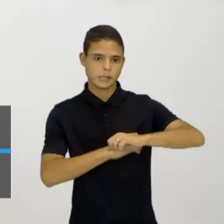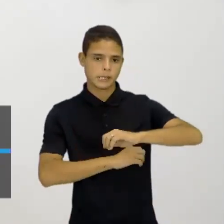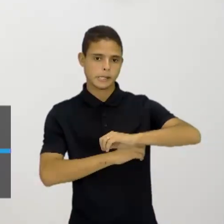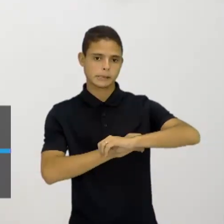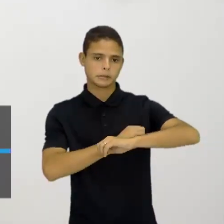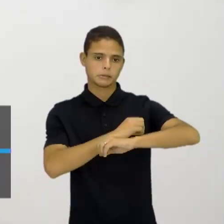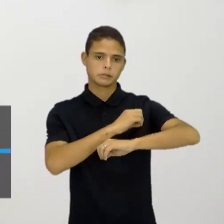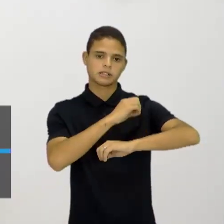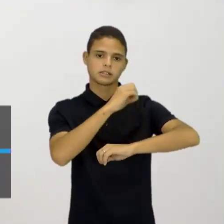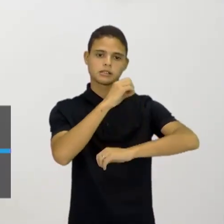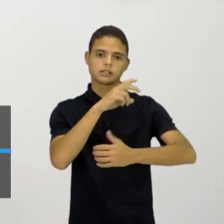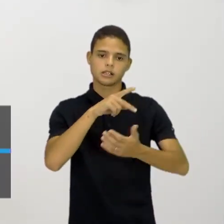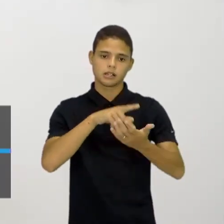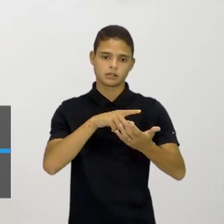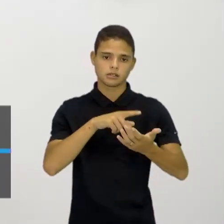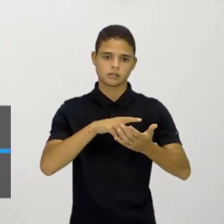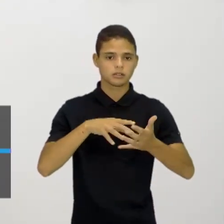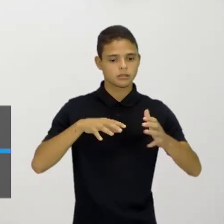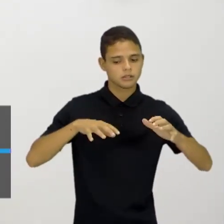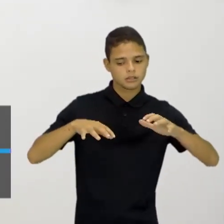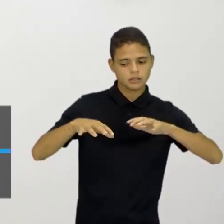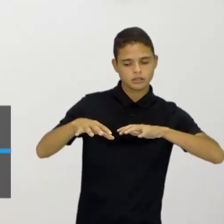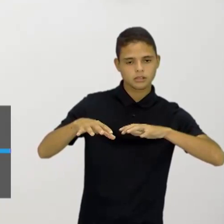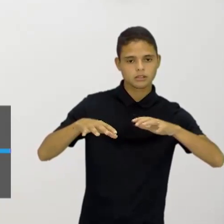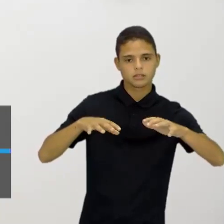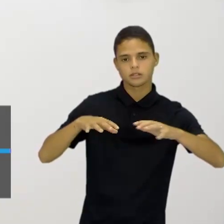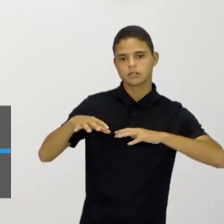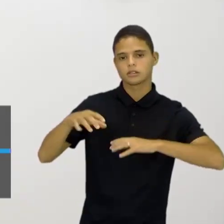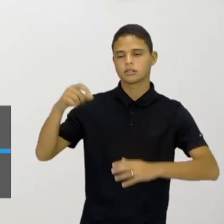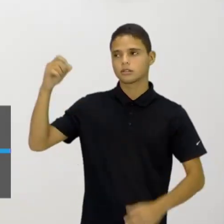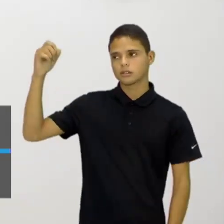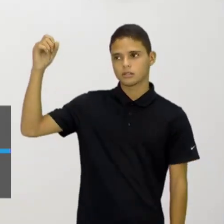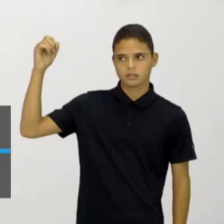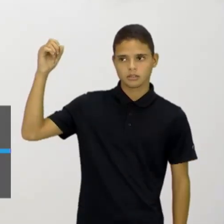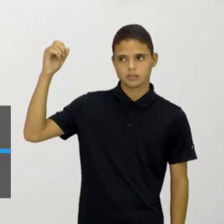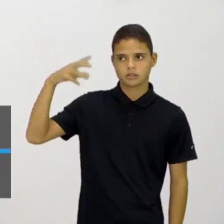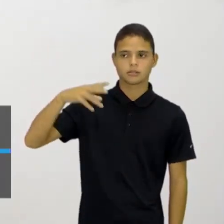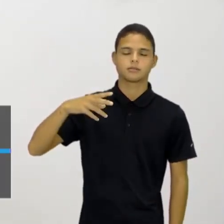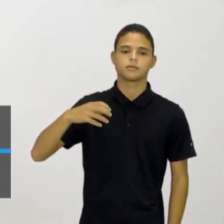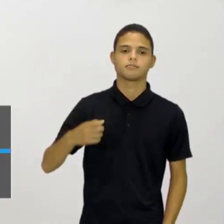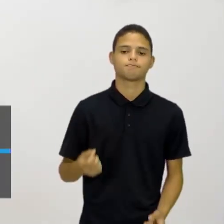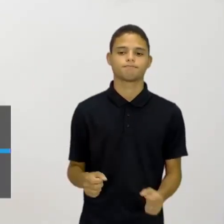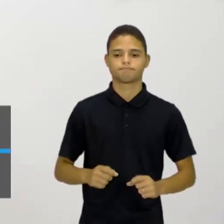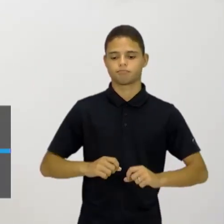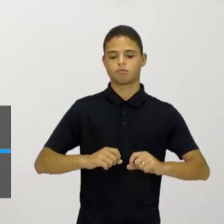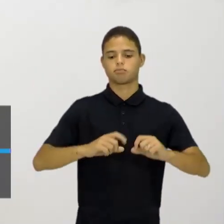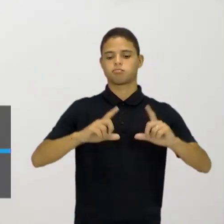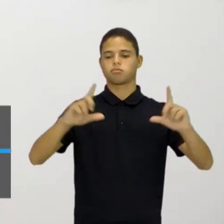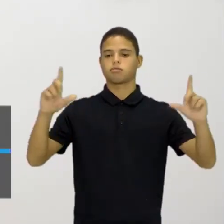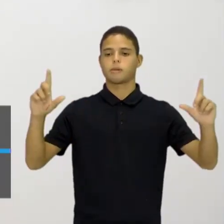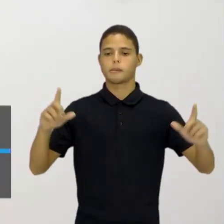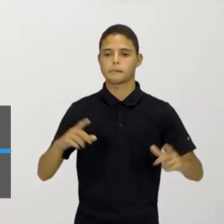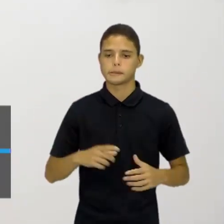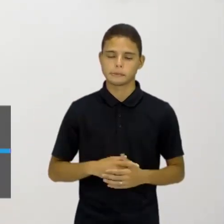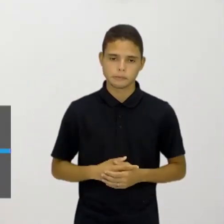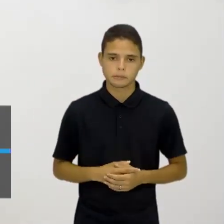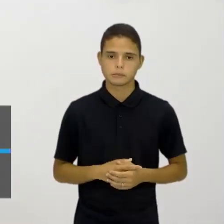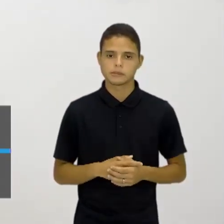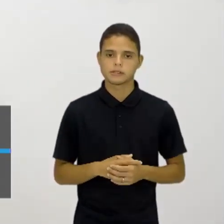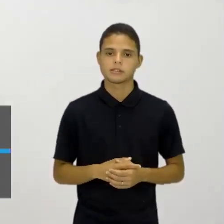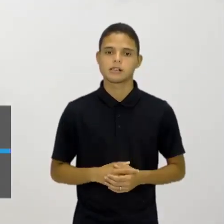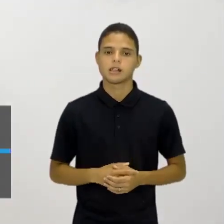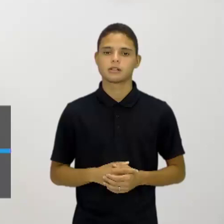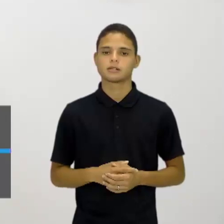montanha que tá em movimento e ali deixando o sol aparecer então o sol só nos aparece